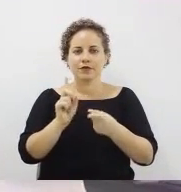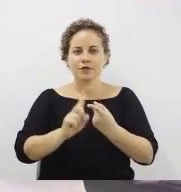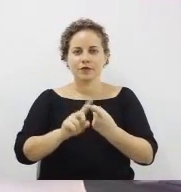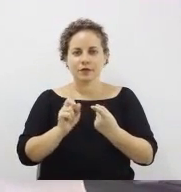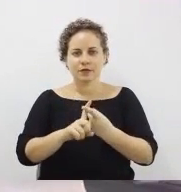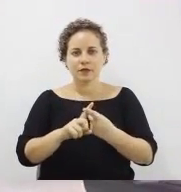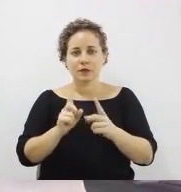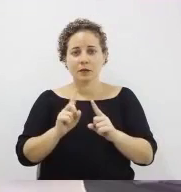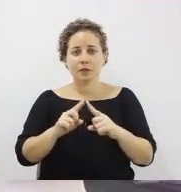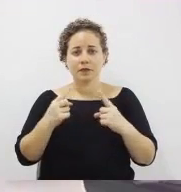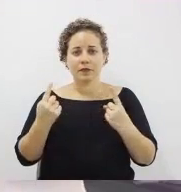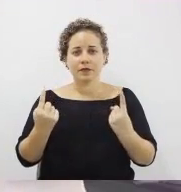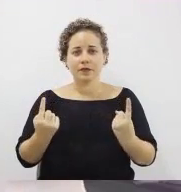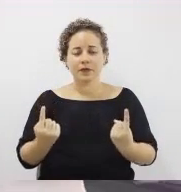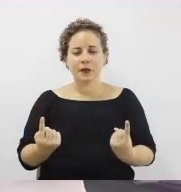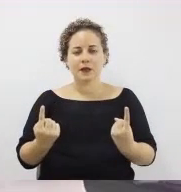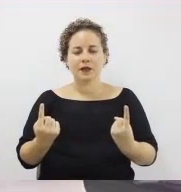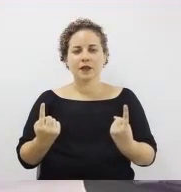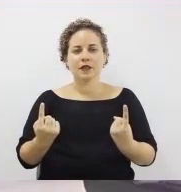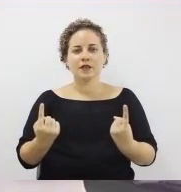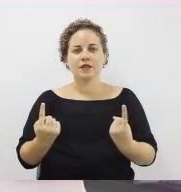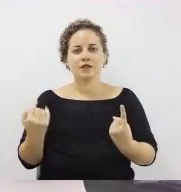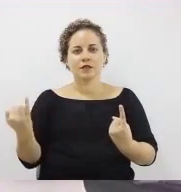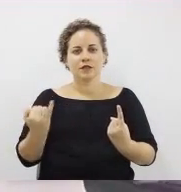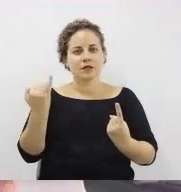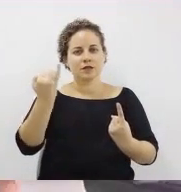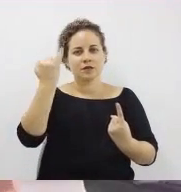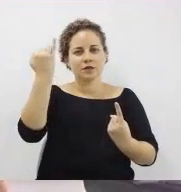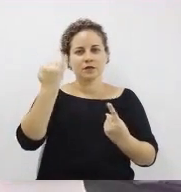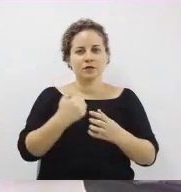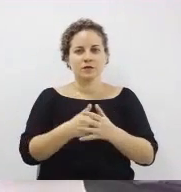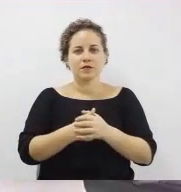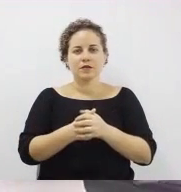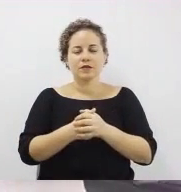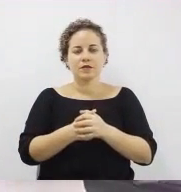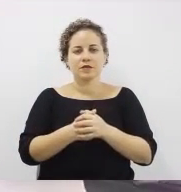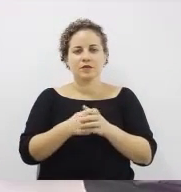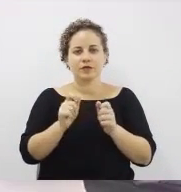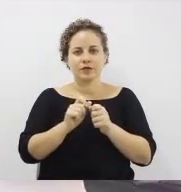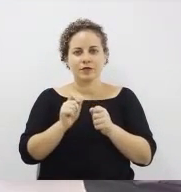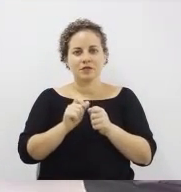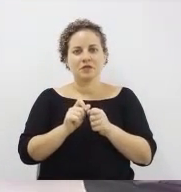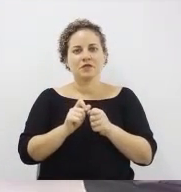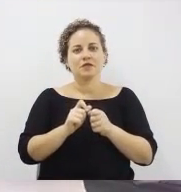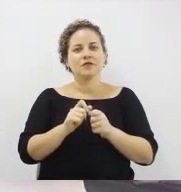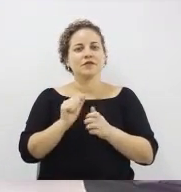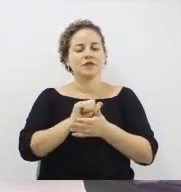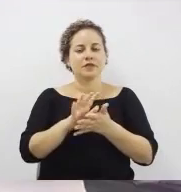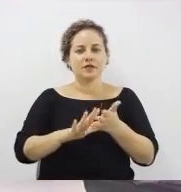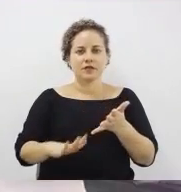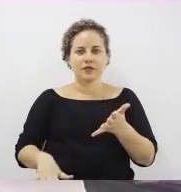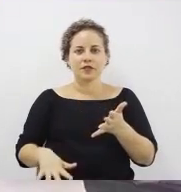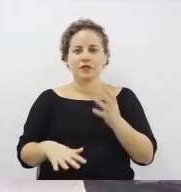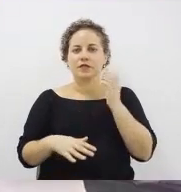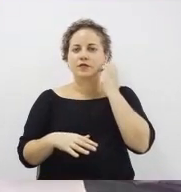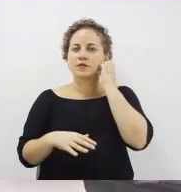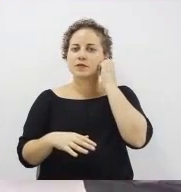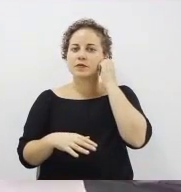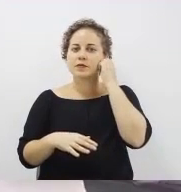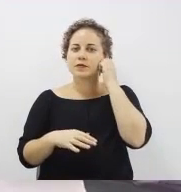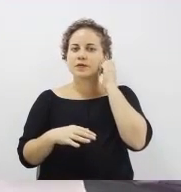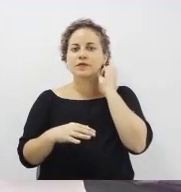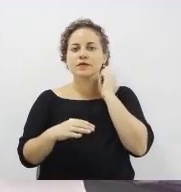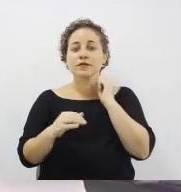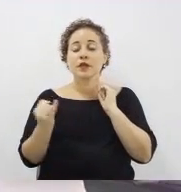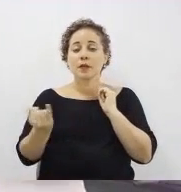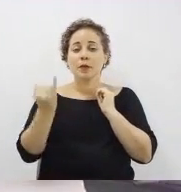executadas, porém é ainda mais importante, durante a execução dessas atividades, garantir o controle